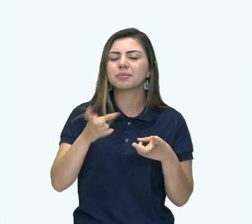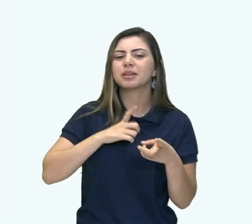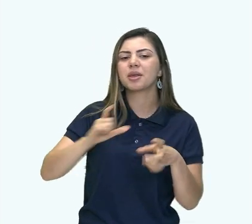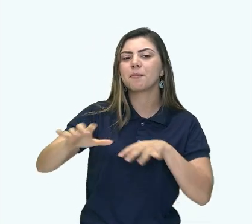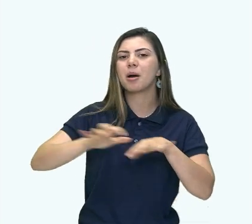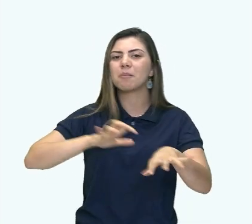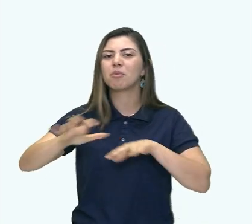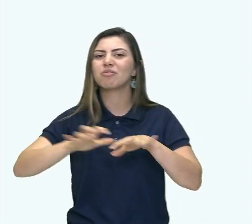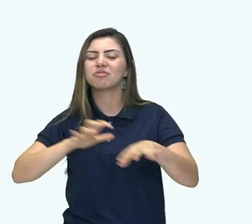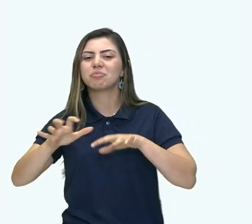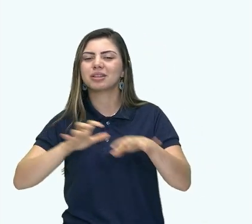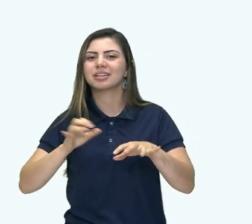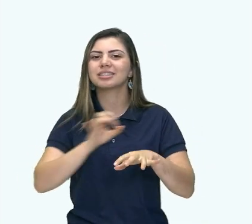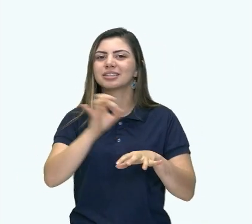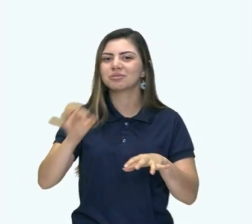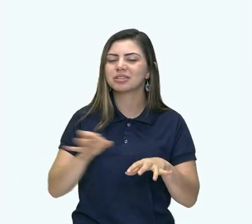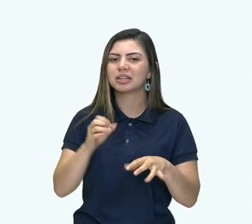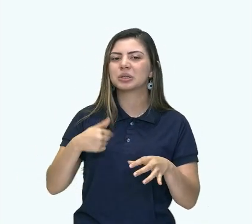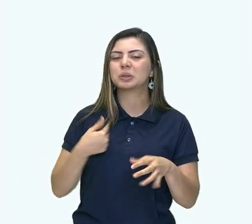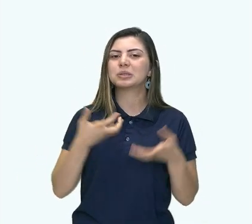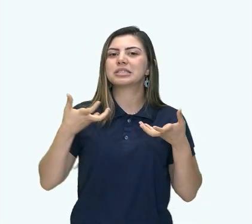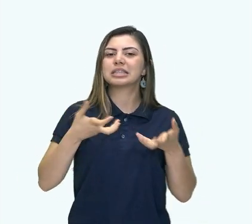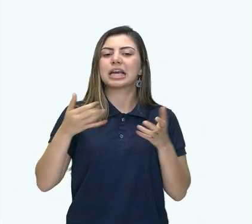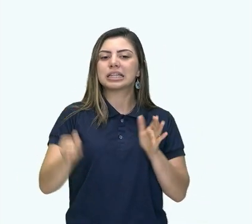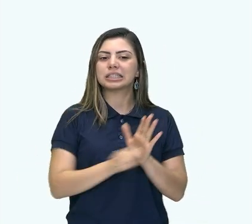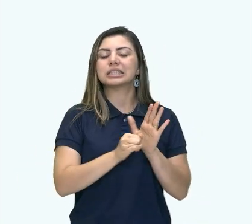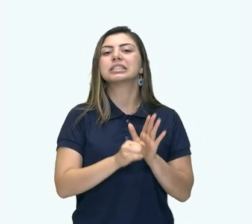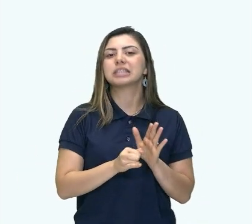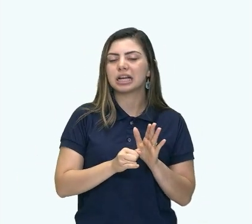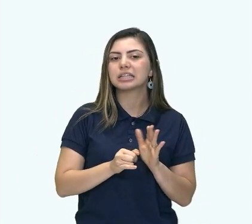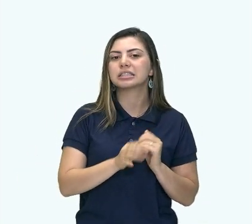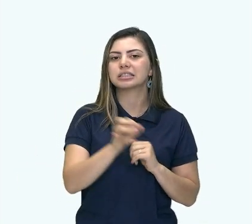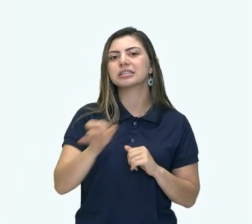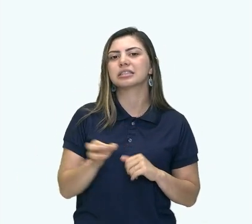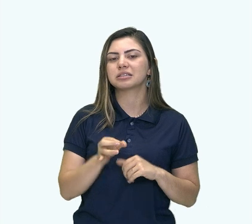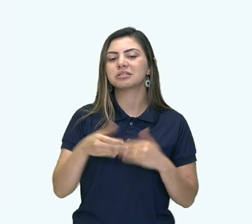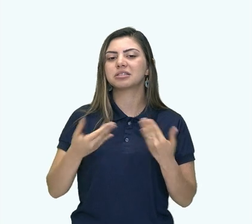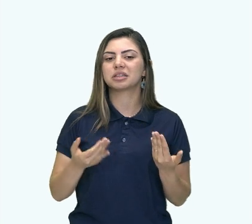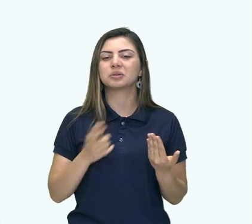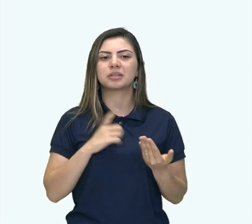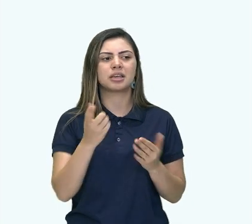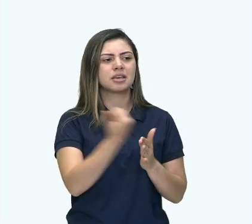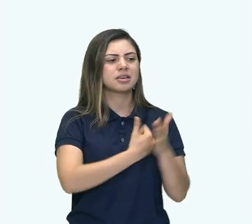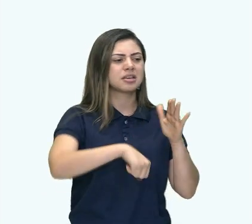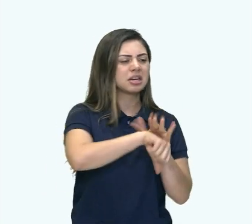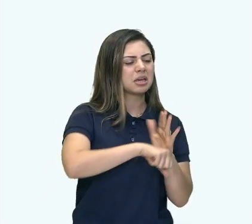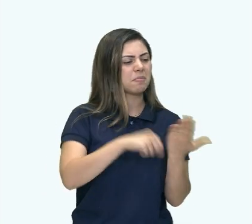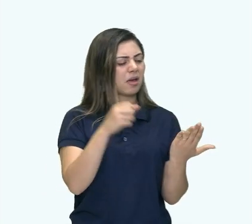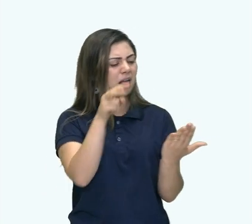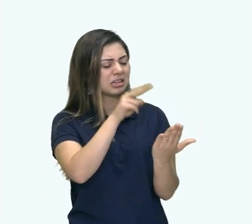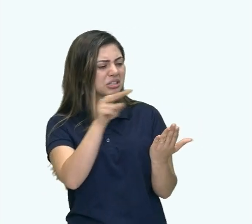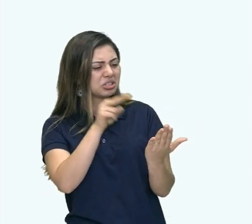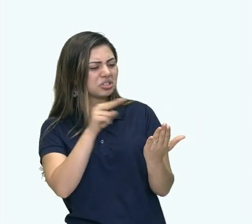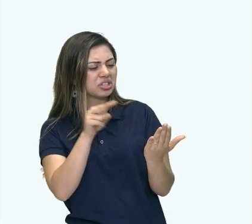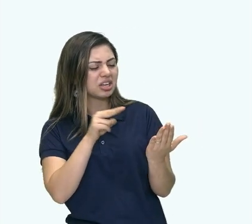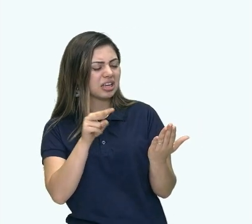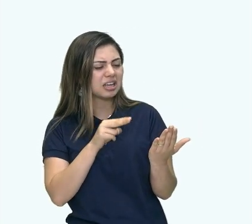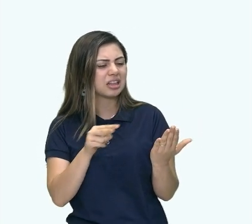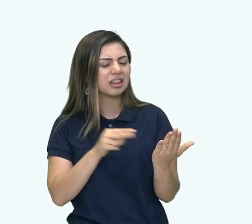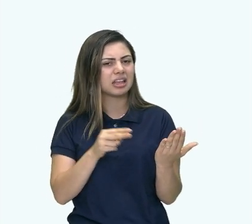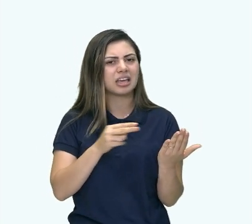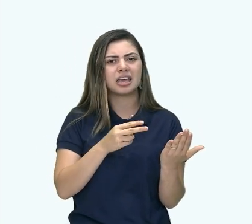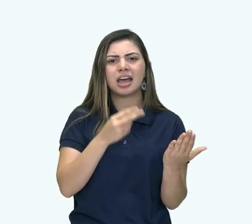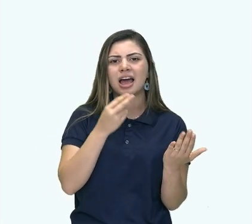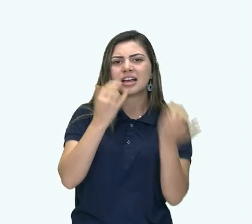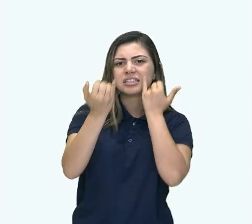você encontrar, são aspectos que você lê você vê coisas em vitrines, você vê as revistas. Por que eu vou querer ler as